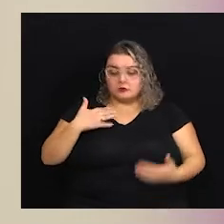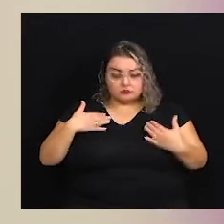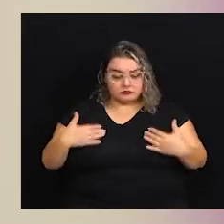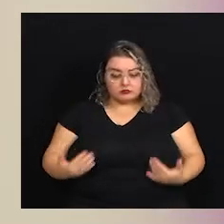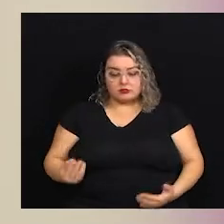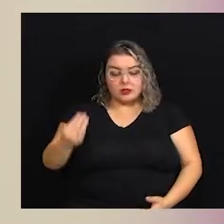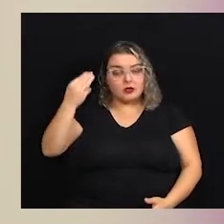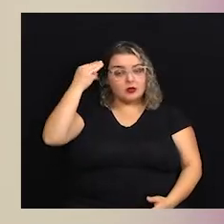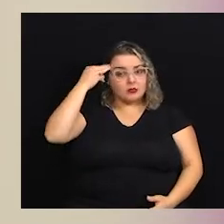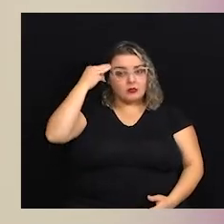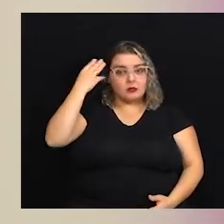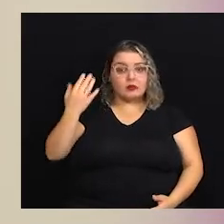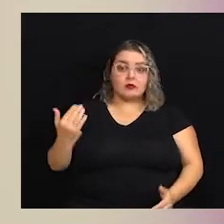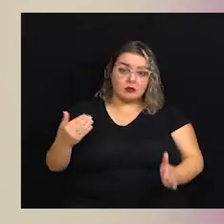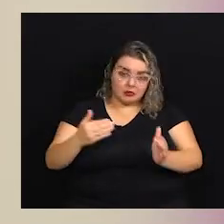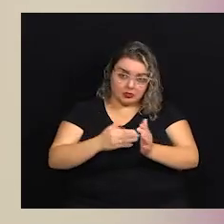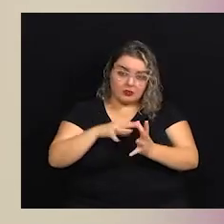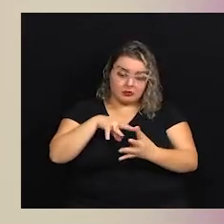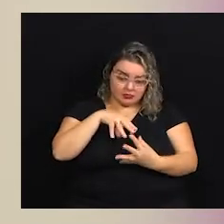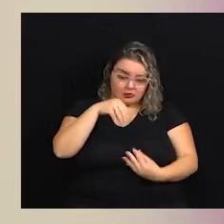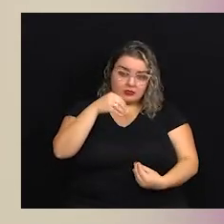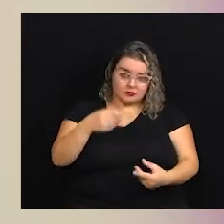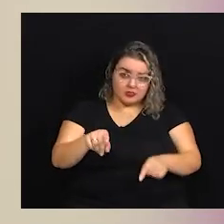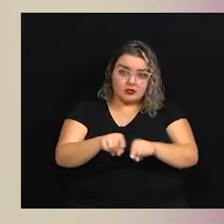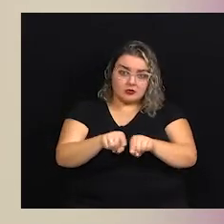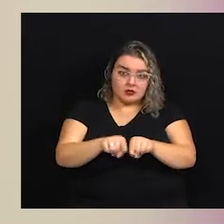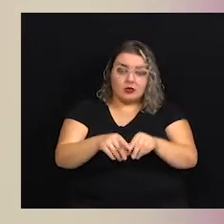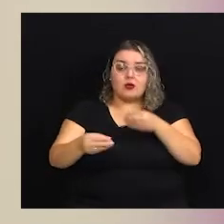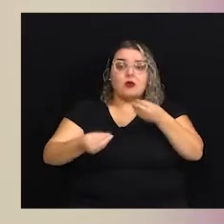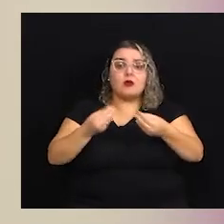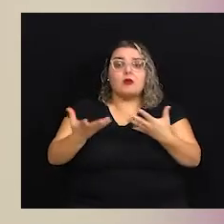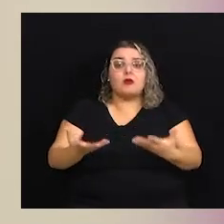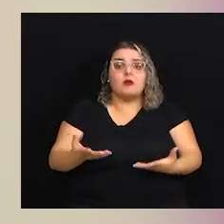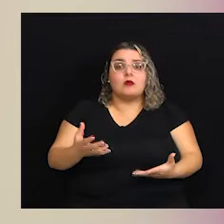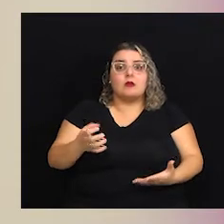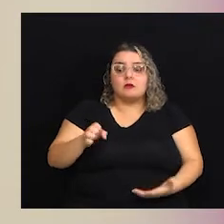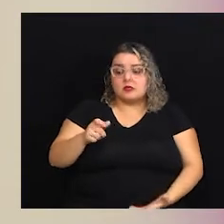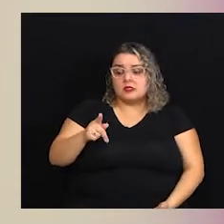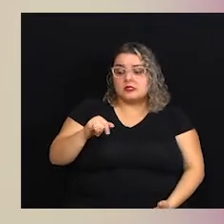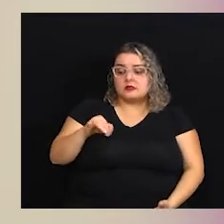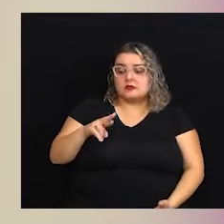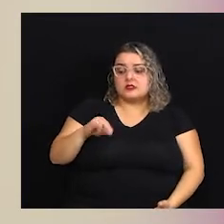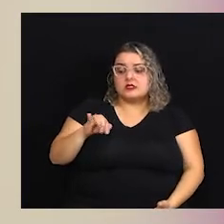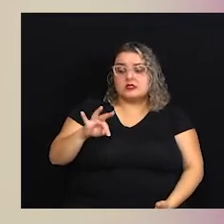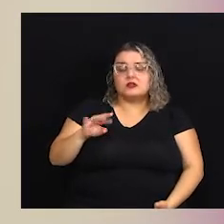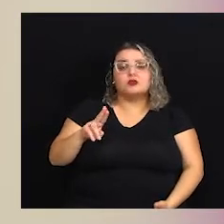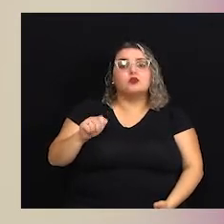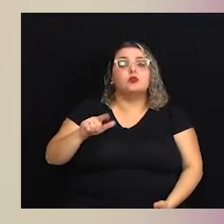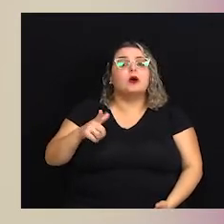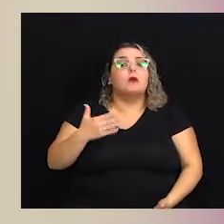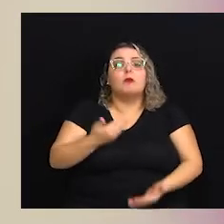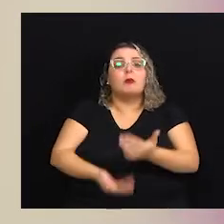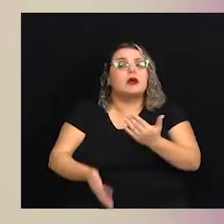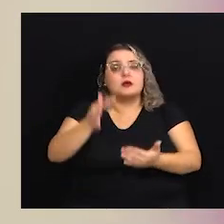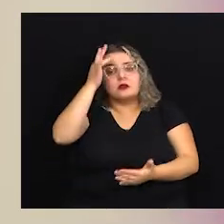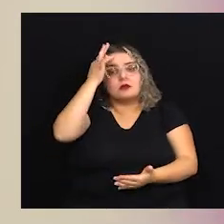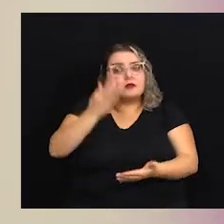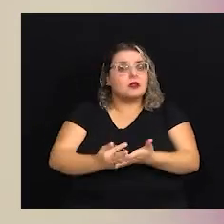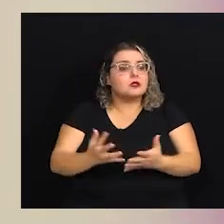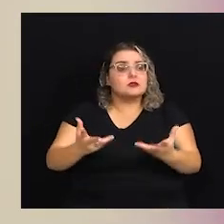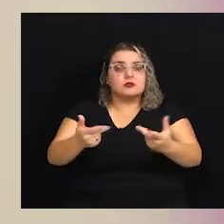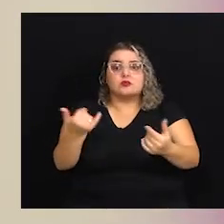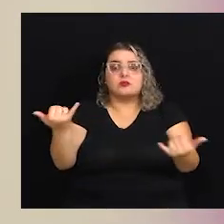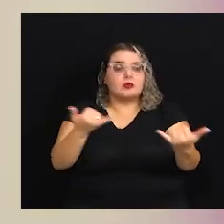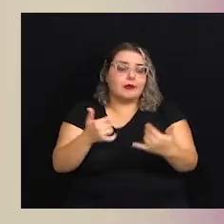físicas, mentais e eu digo que até espirituais, porque como espiritual, a mulher perde a fé. Se todo mundo fala que não tem mais o